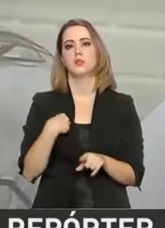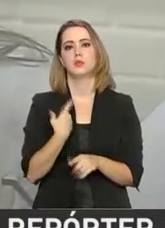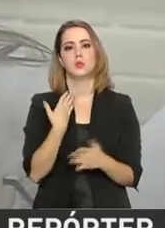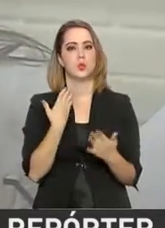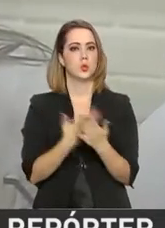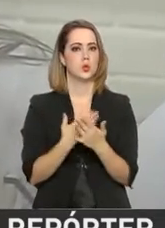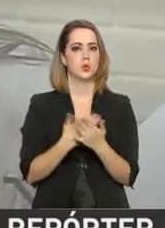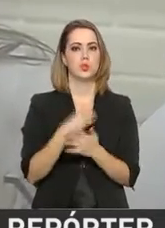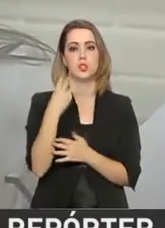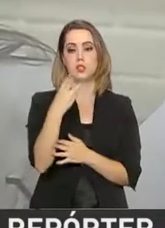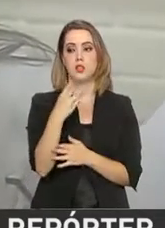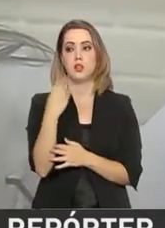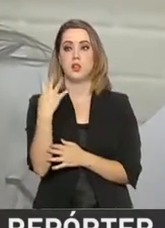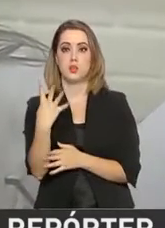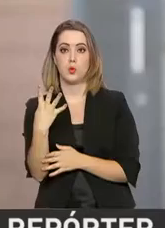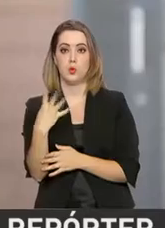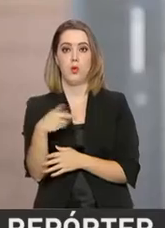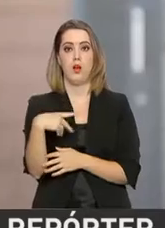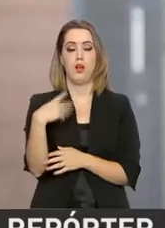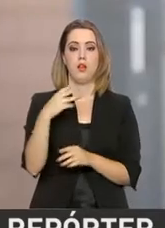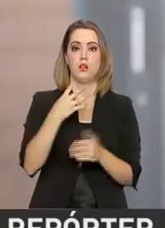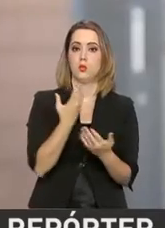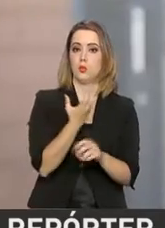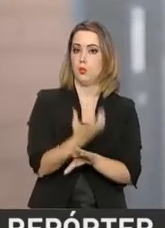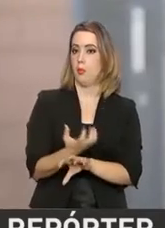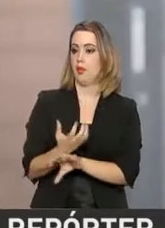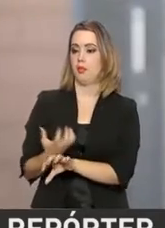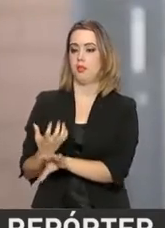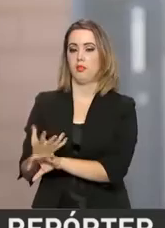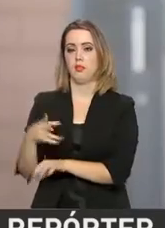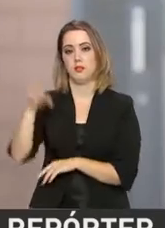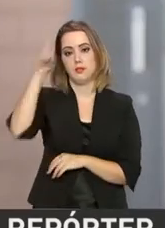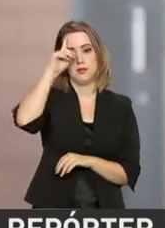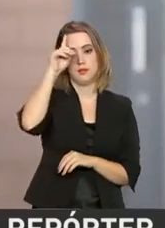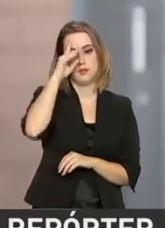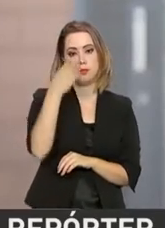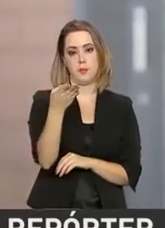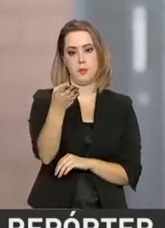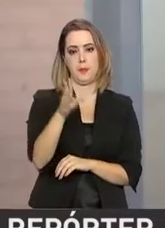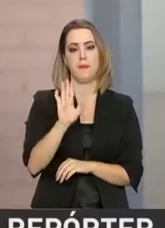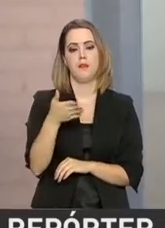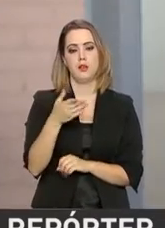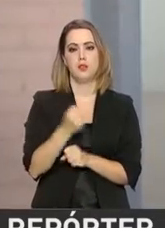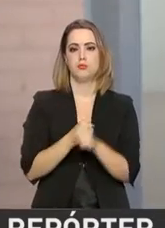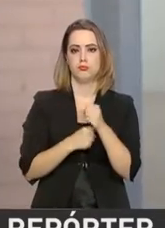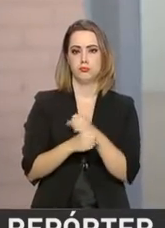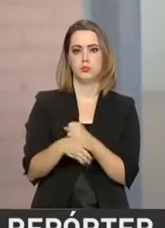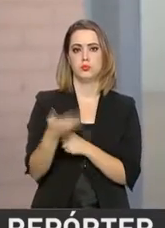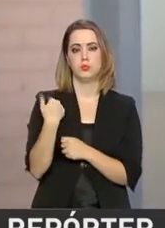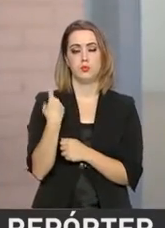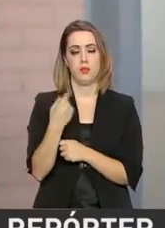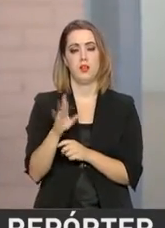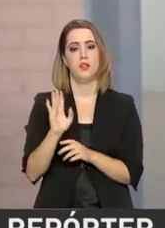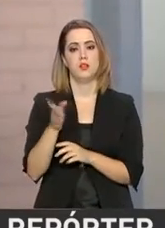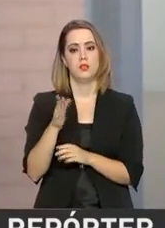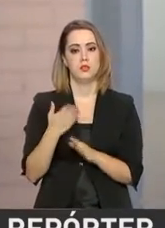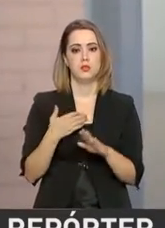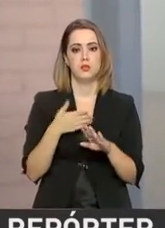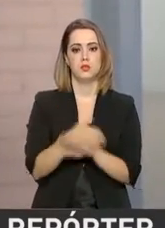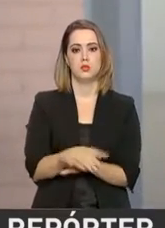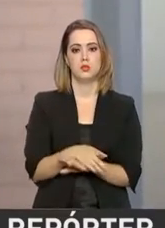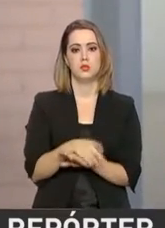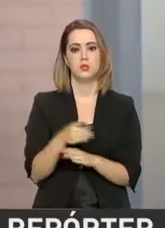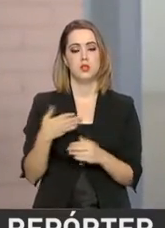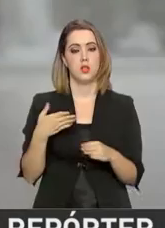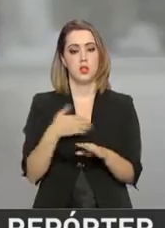estudo umas 3, 4 matérias por dia, né? Larissa fez a prova do Enem em 2015. Com a nota, ela garantiu vaga no curso